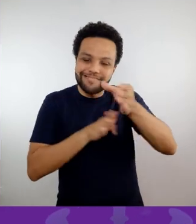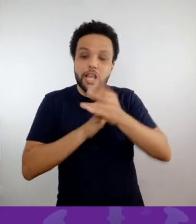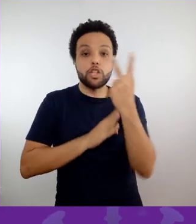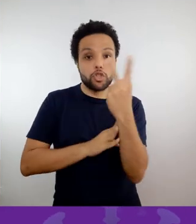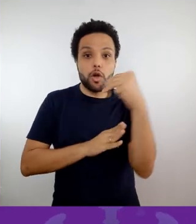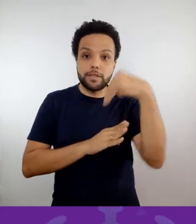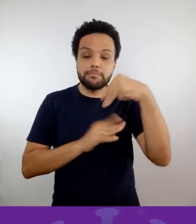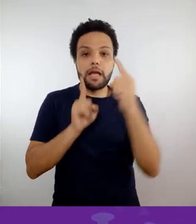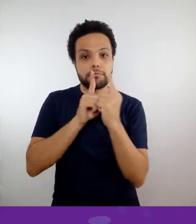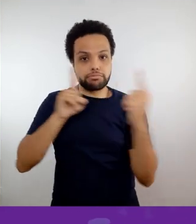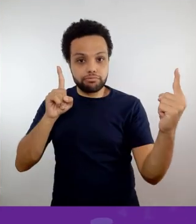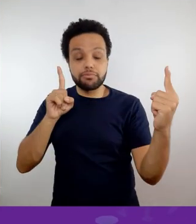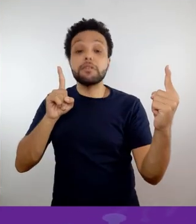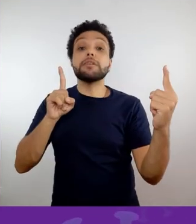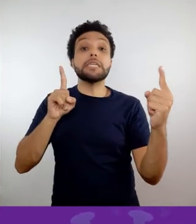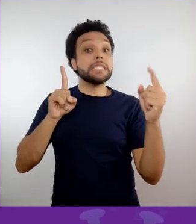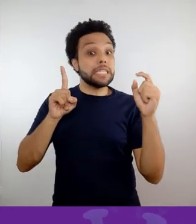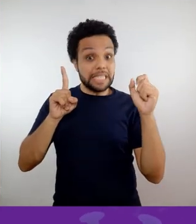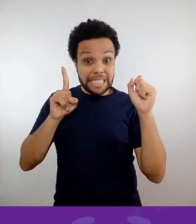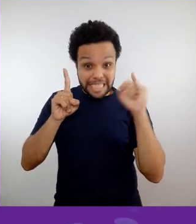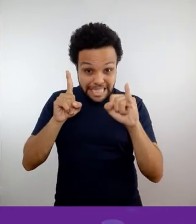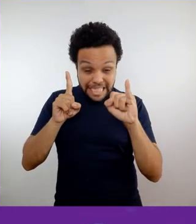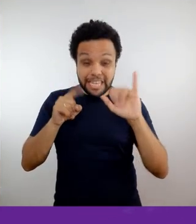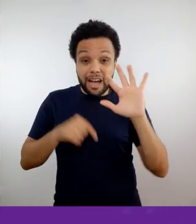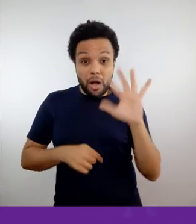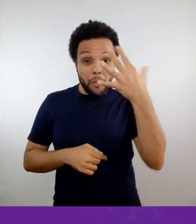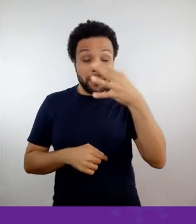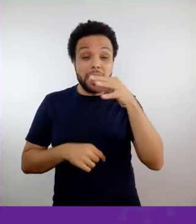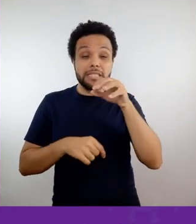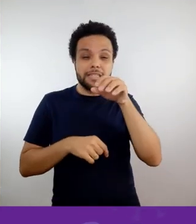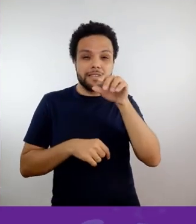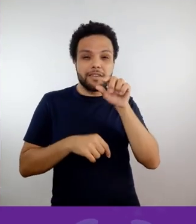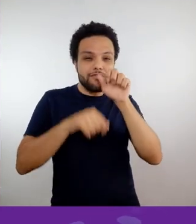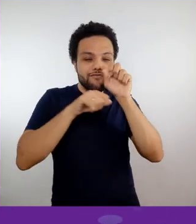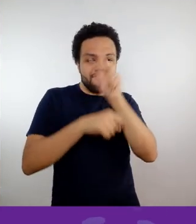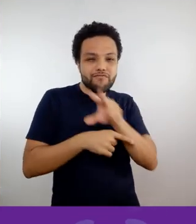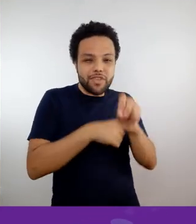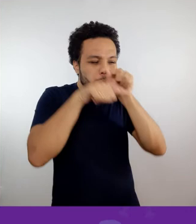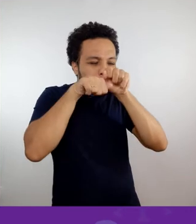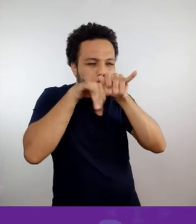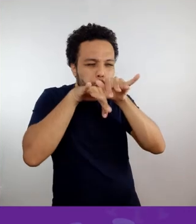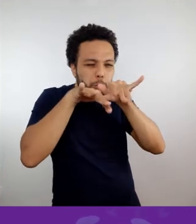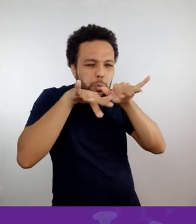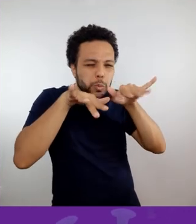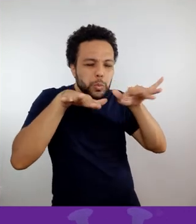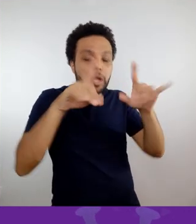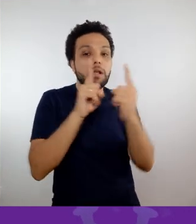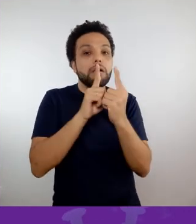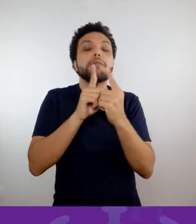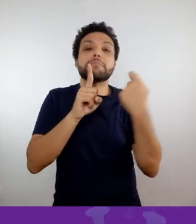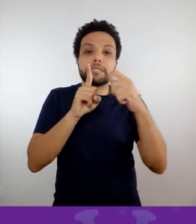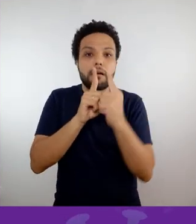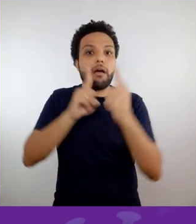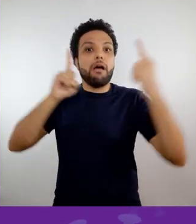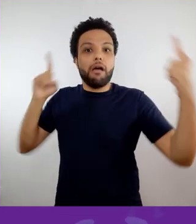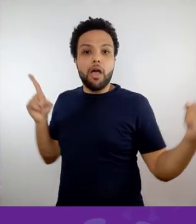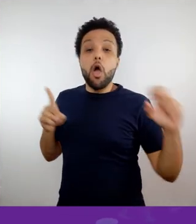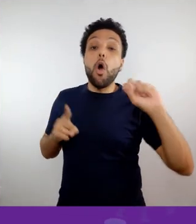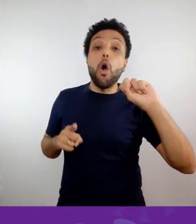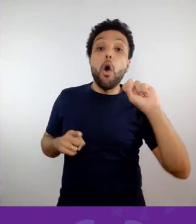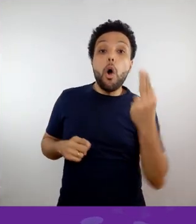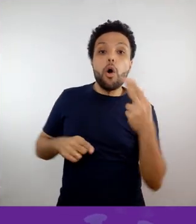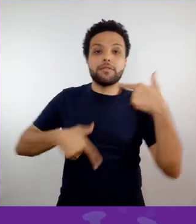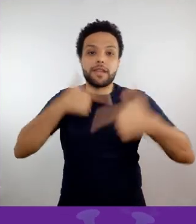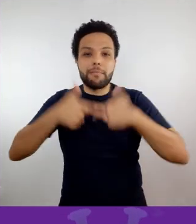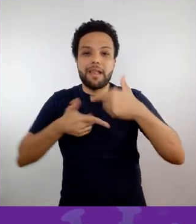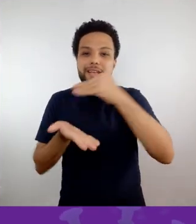presente que a gente tem preconizado pelas pessoas ficarem distantes umas das outras e em relação a essa questão de trabalhar em